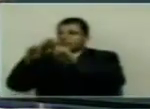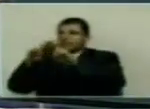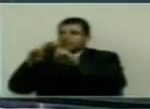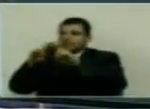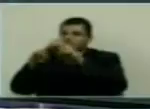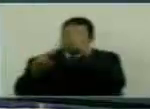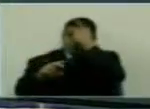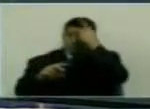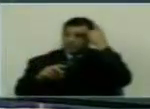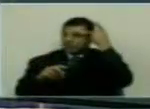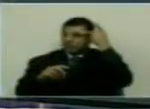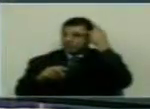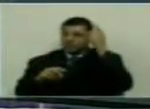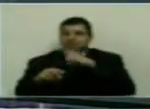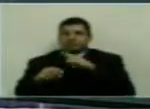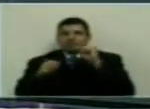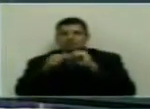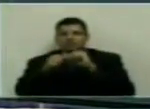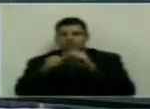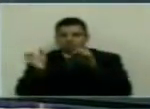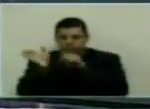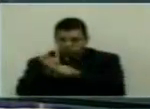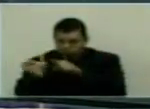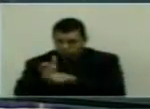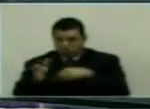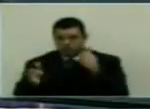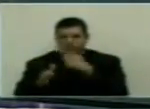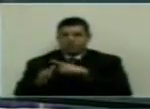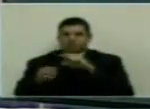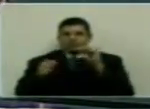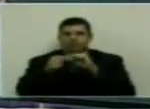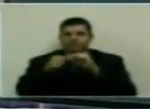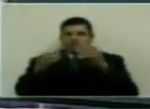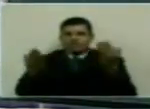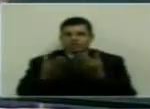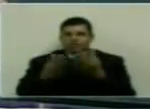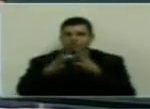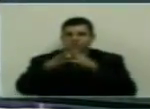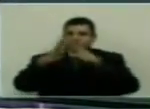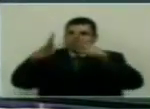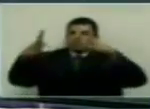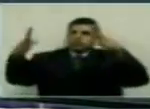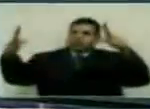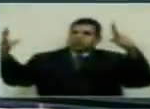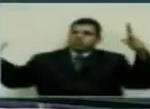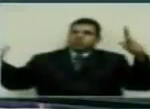gente. Está fazendo a investigação que nós devemos fazer para ampliar